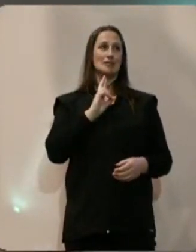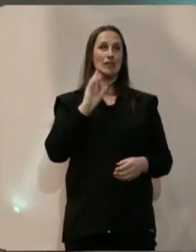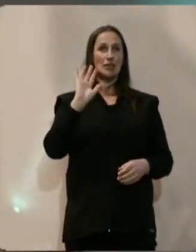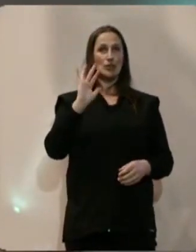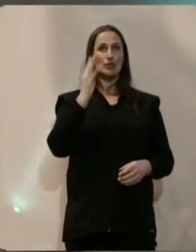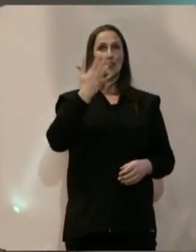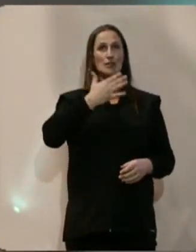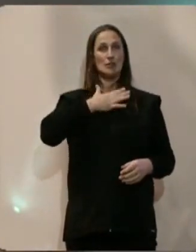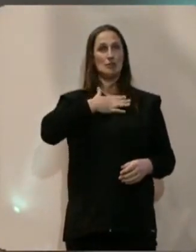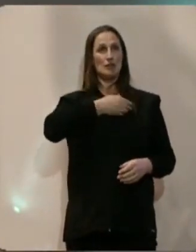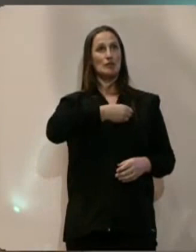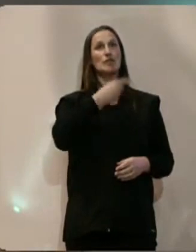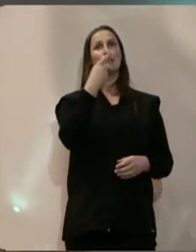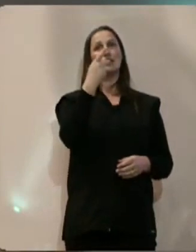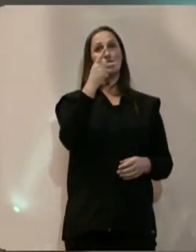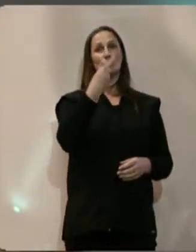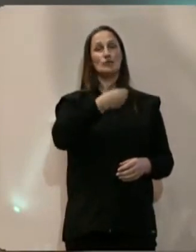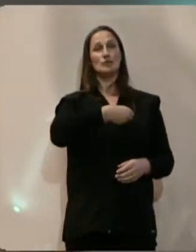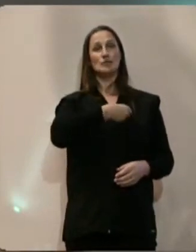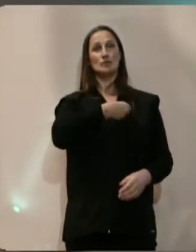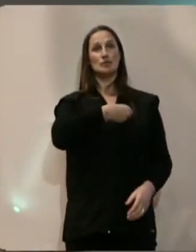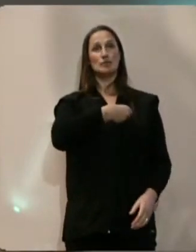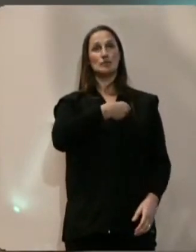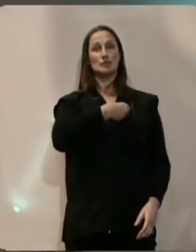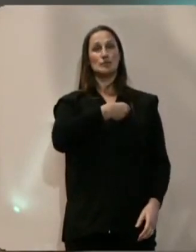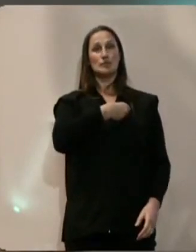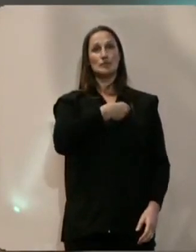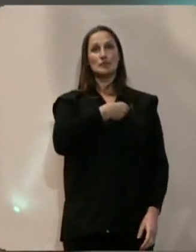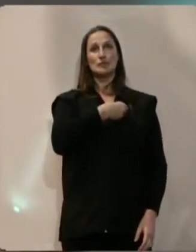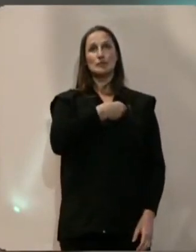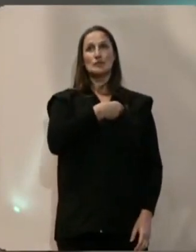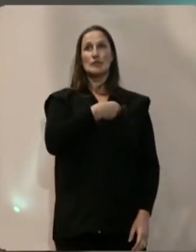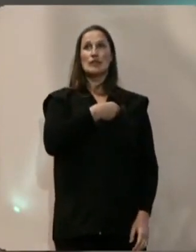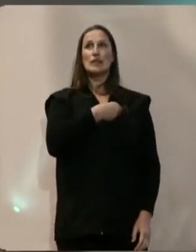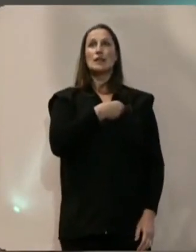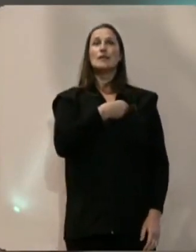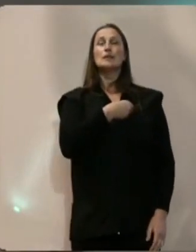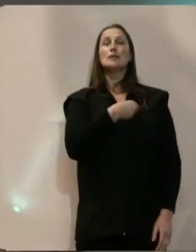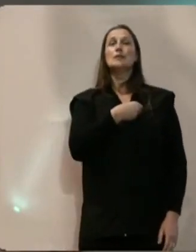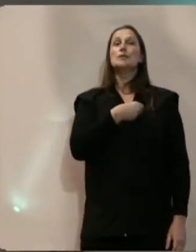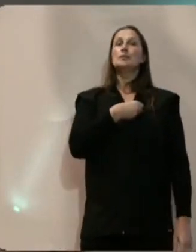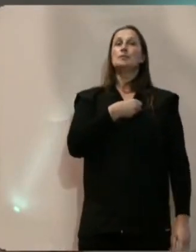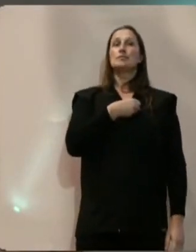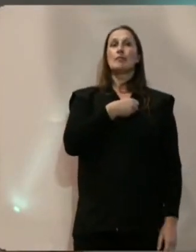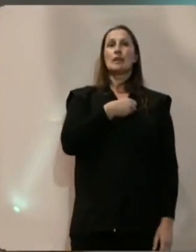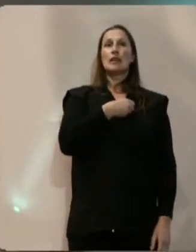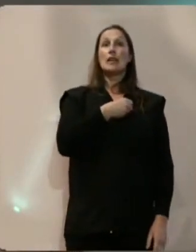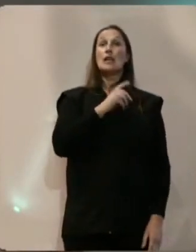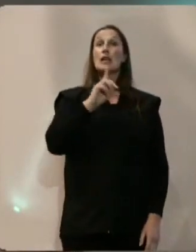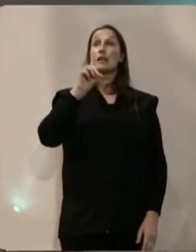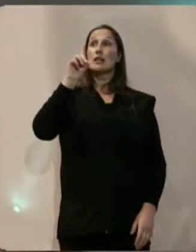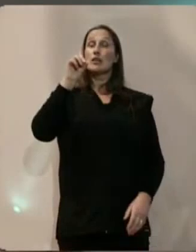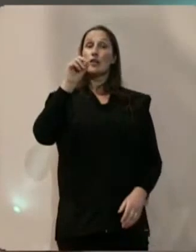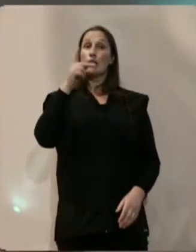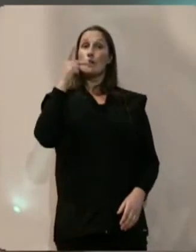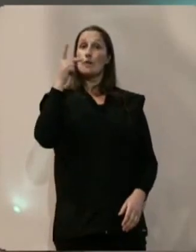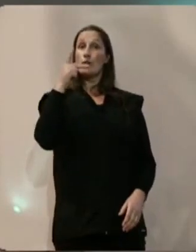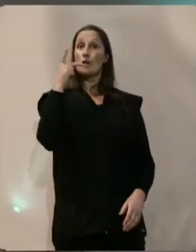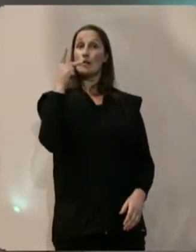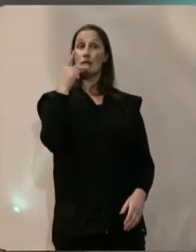que ele está afirmando para nós é que as portas da sala do trono